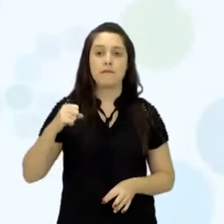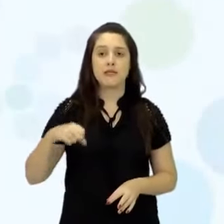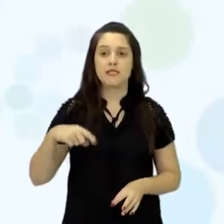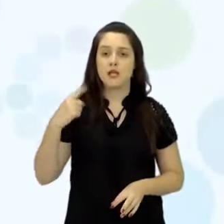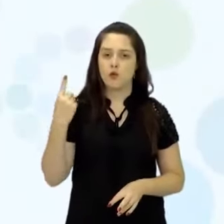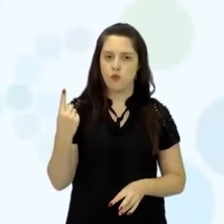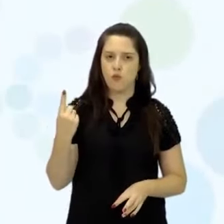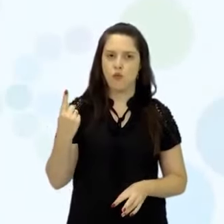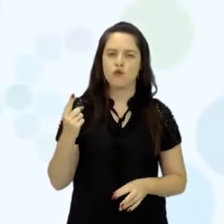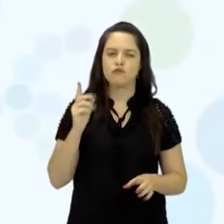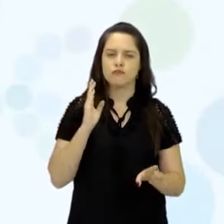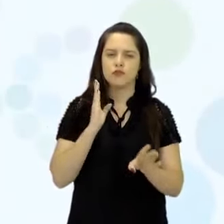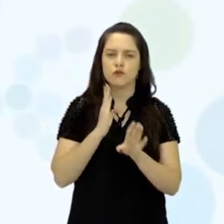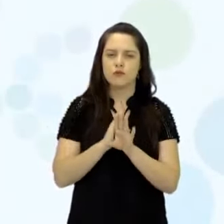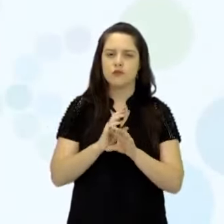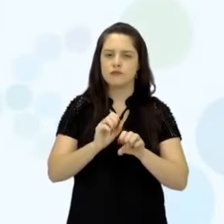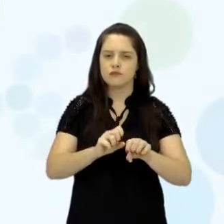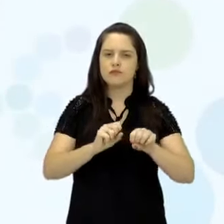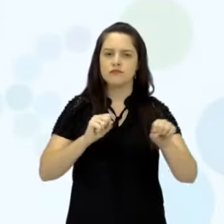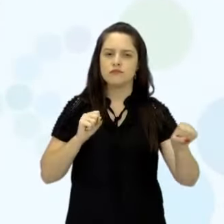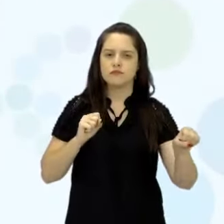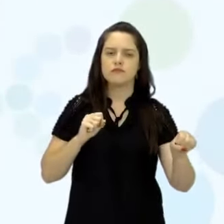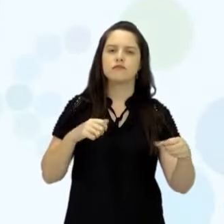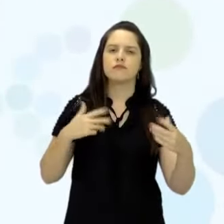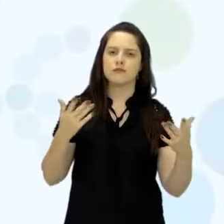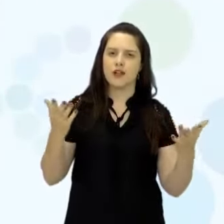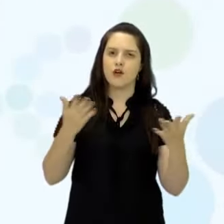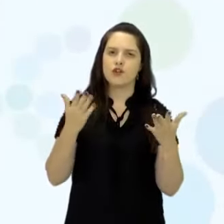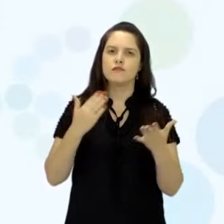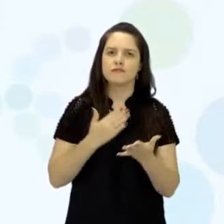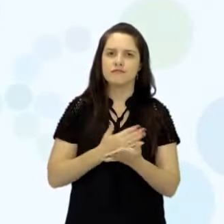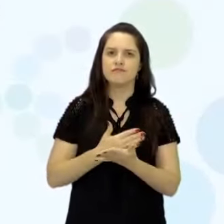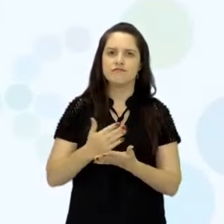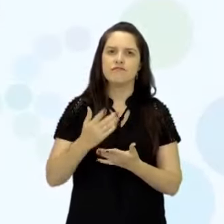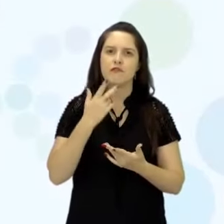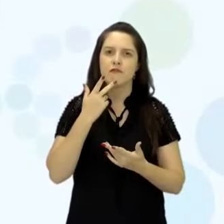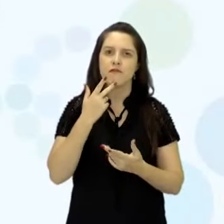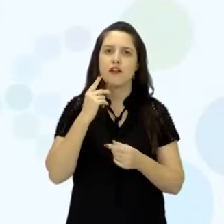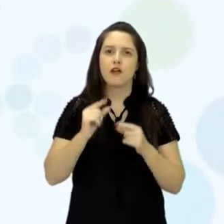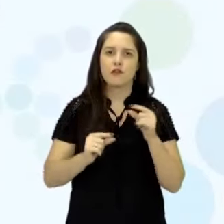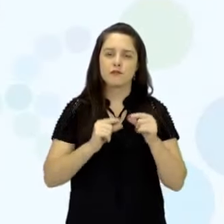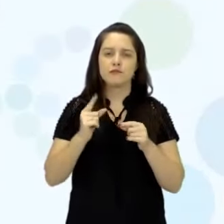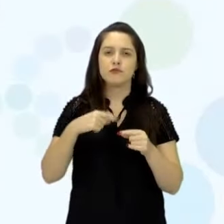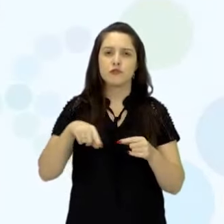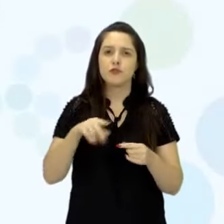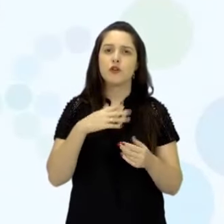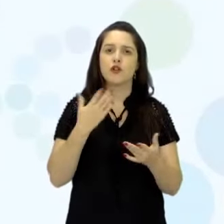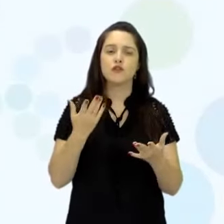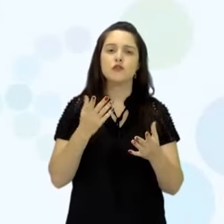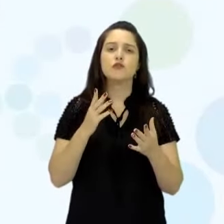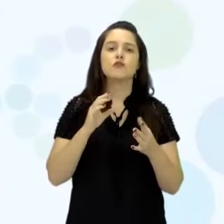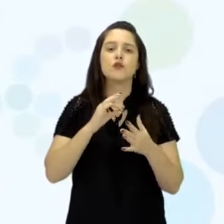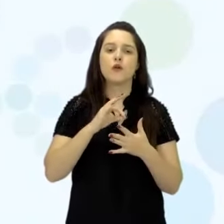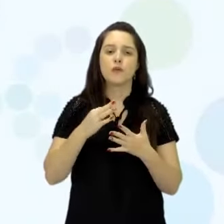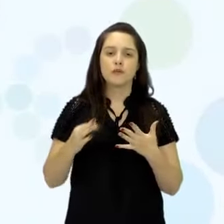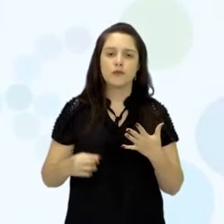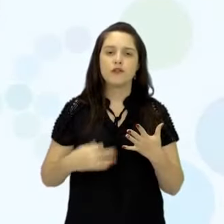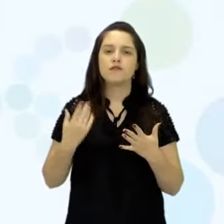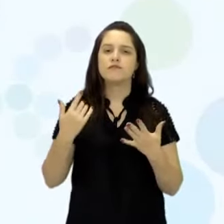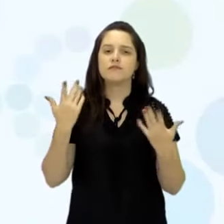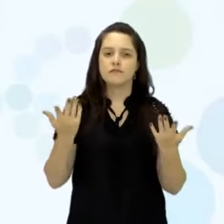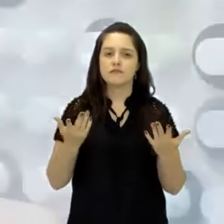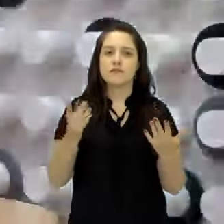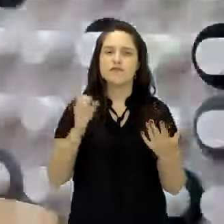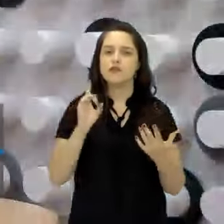1: descobrindo nossos superpoderes. Então a gente vai começar falando um pouquinho sobre os nossos superpoderes e não estou sozinho, estou com